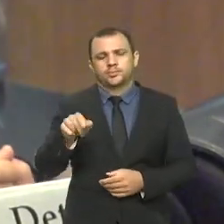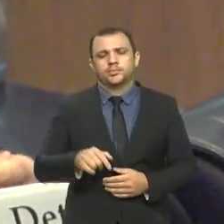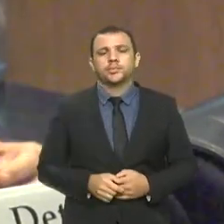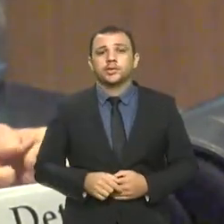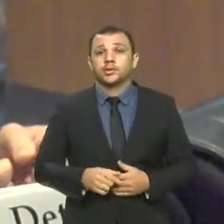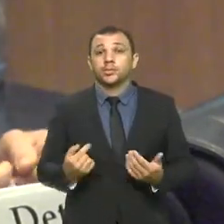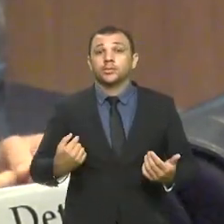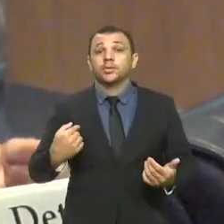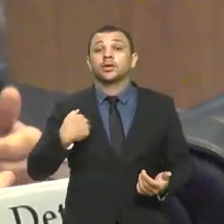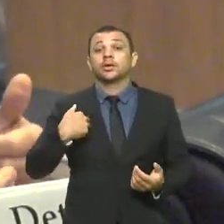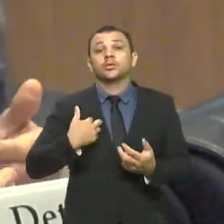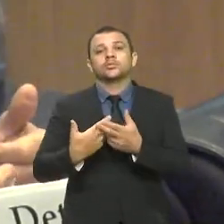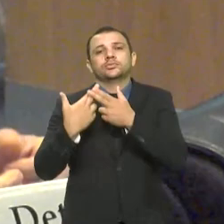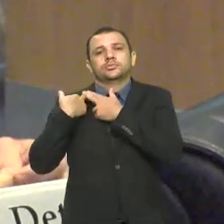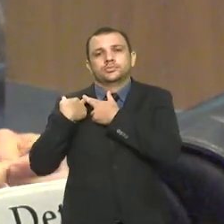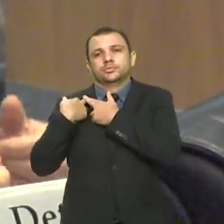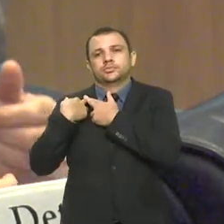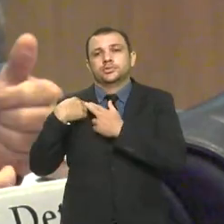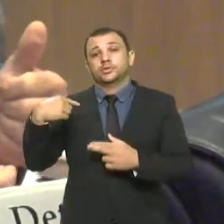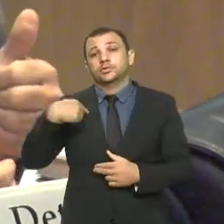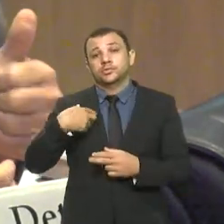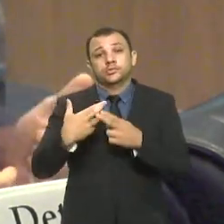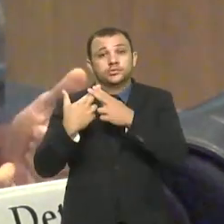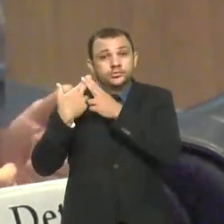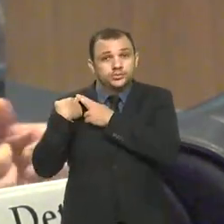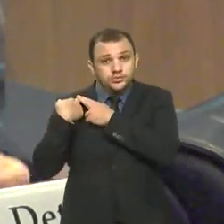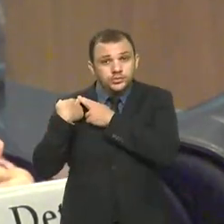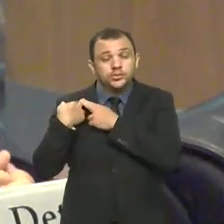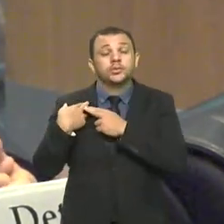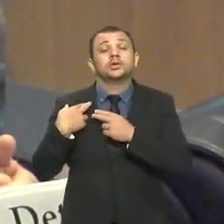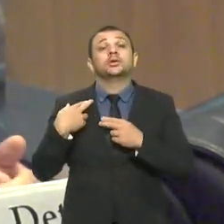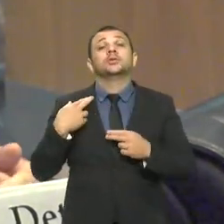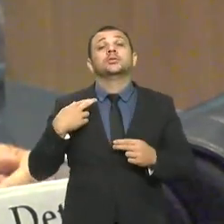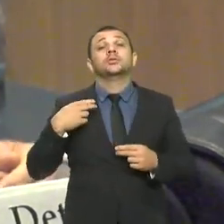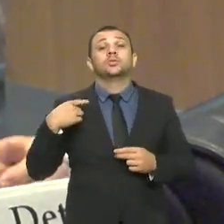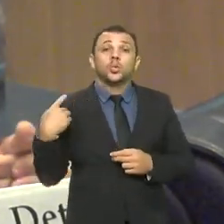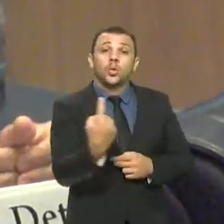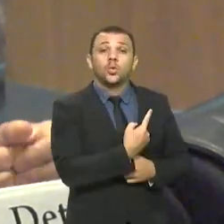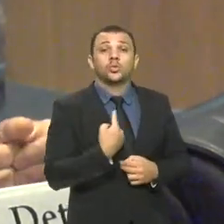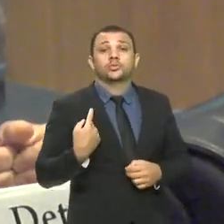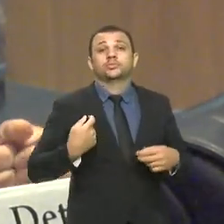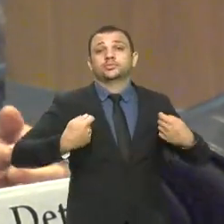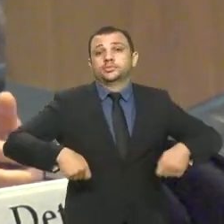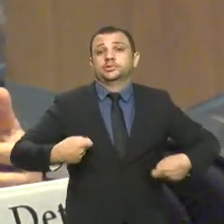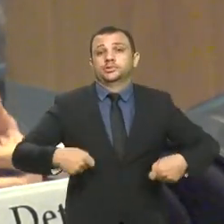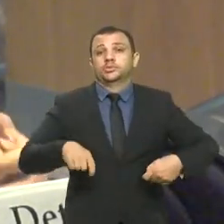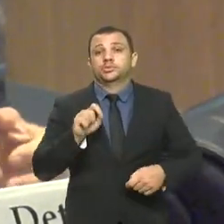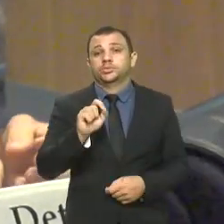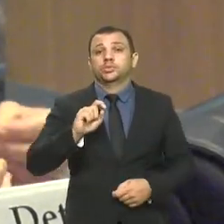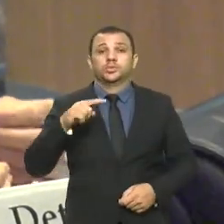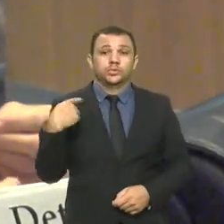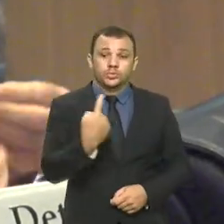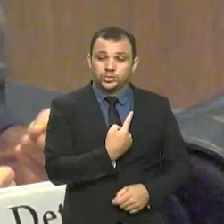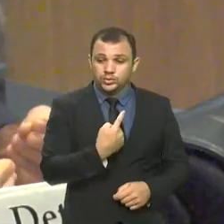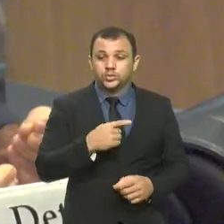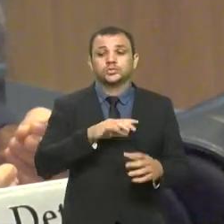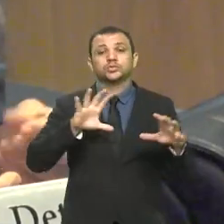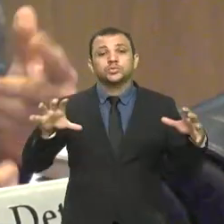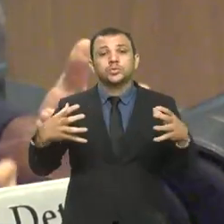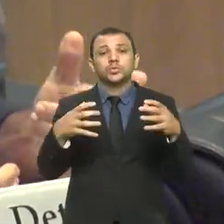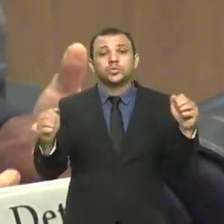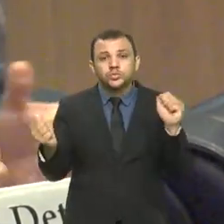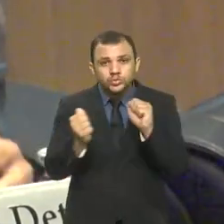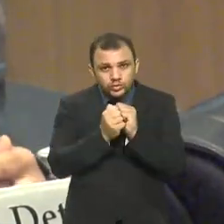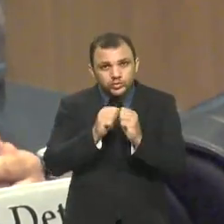nós, nos inserirmos num sentido único, deputado presidente, deputado César Pires, para que nós possamos